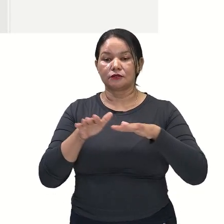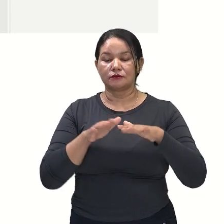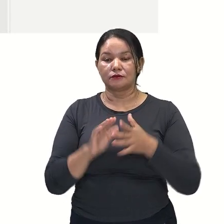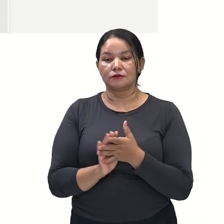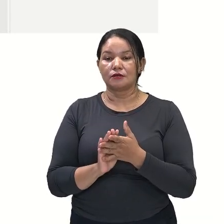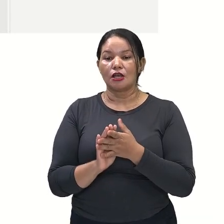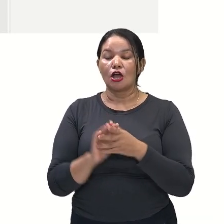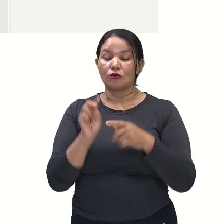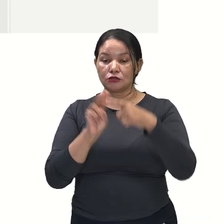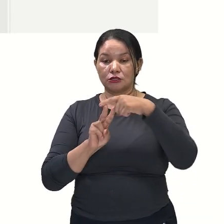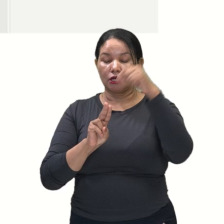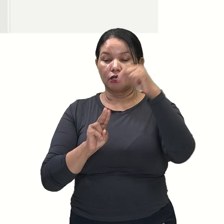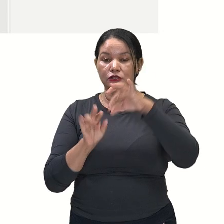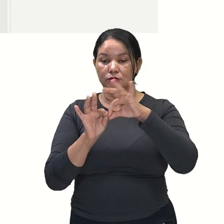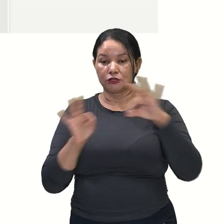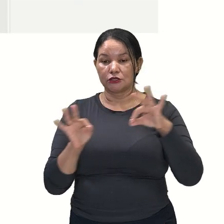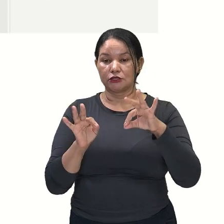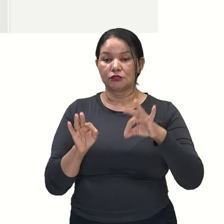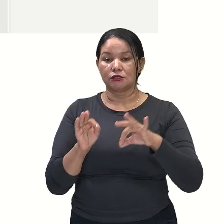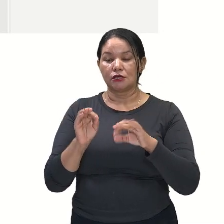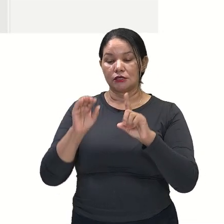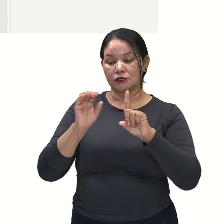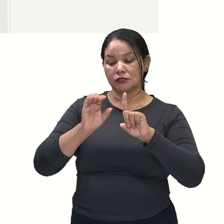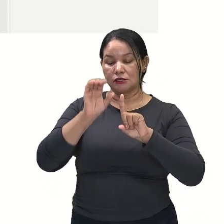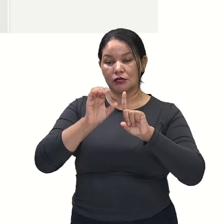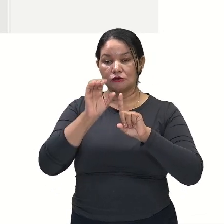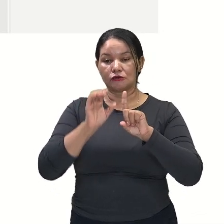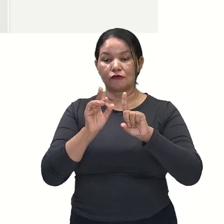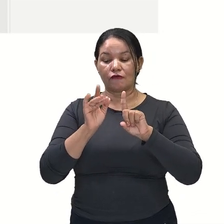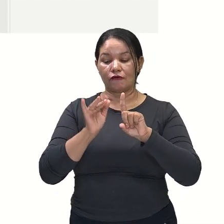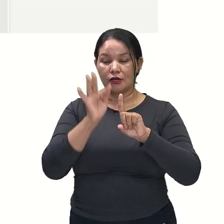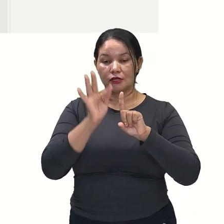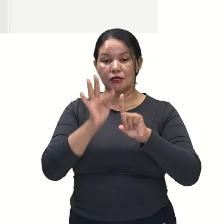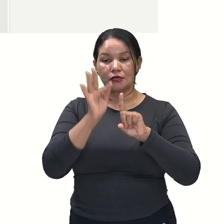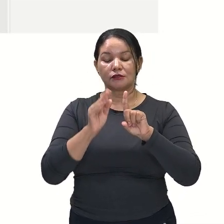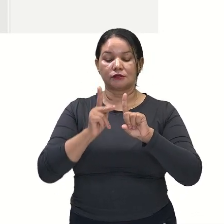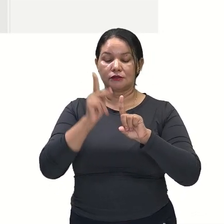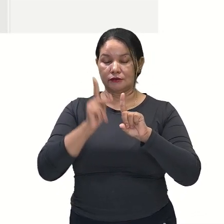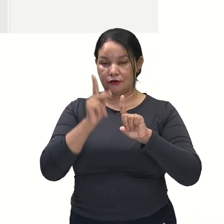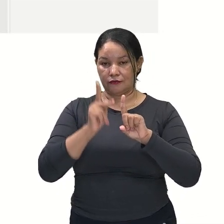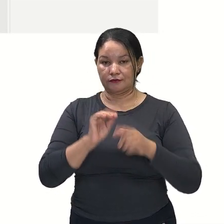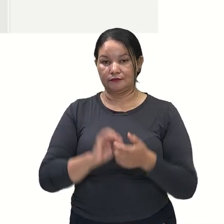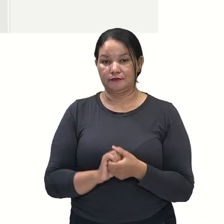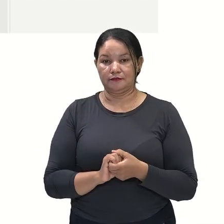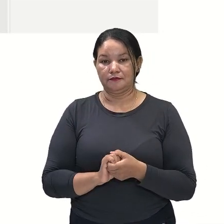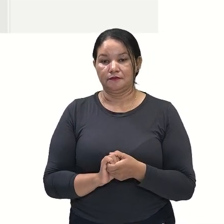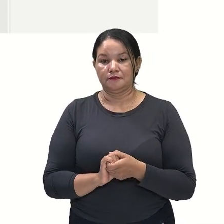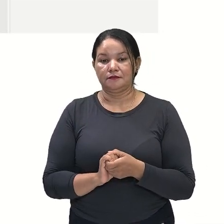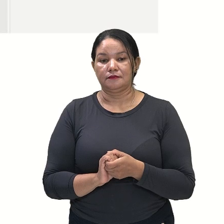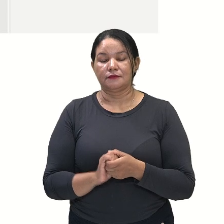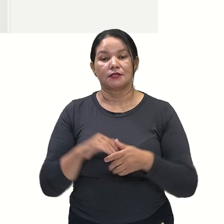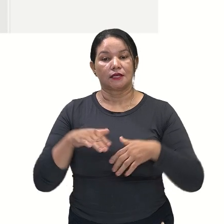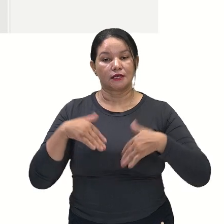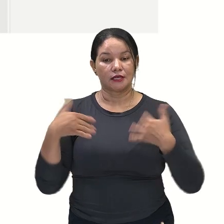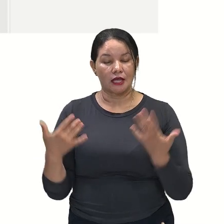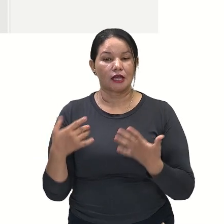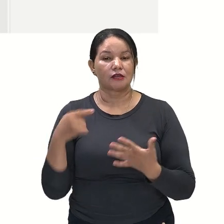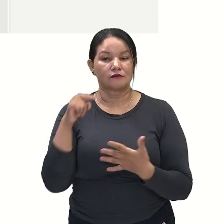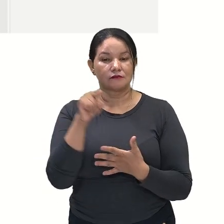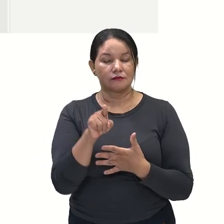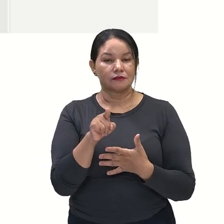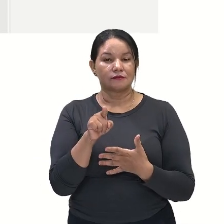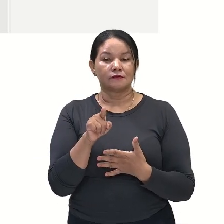unidades de medidas Celsius, Fahrenheit e Kelvin. E aí você vai